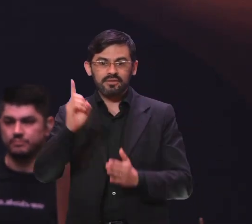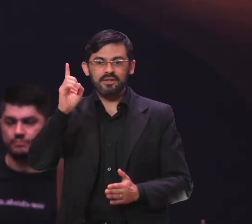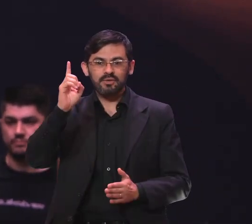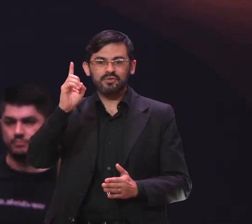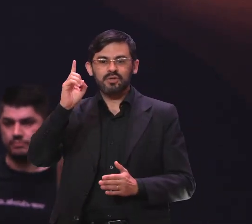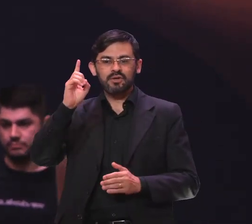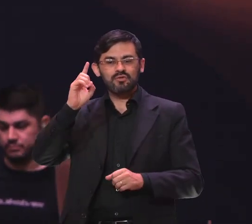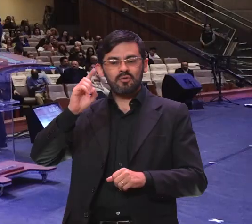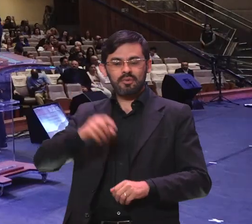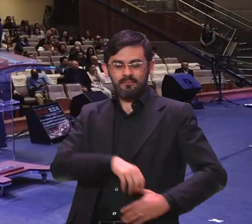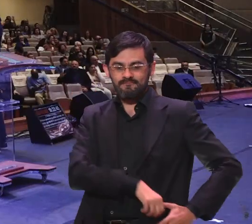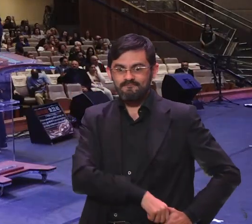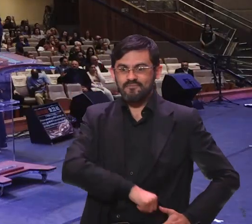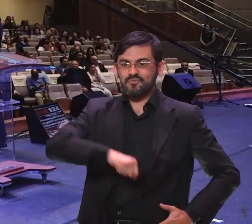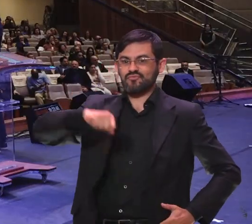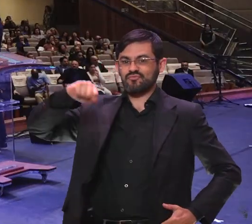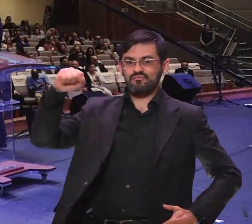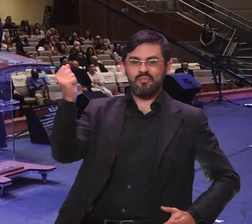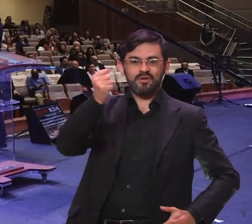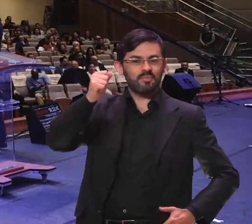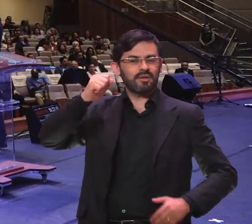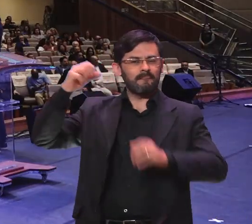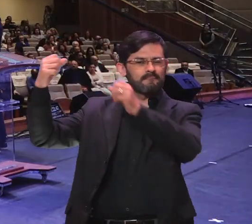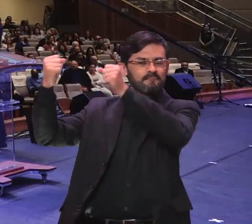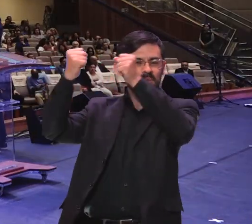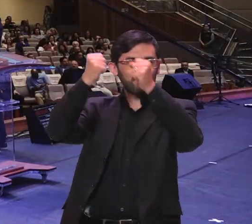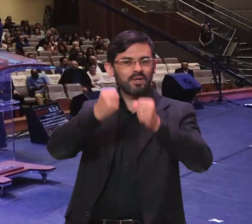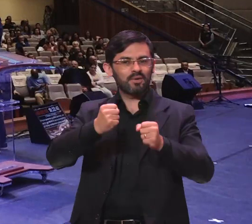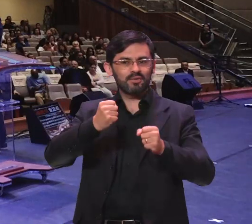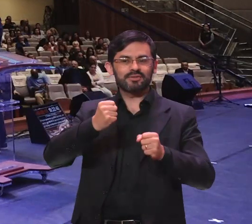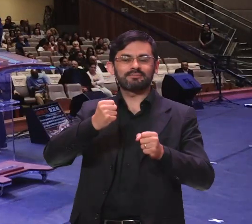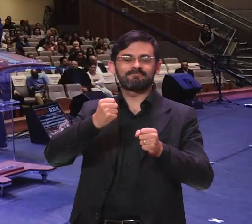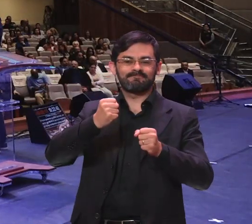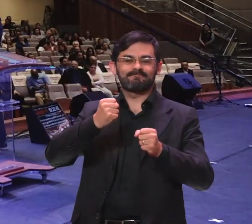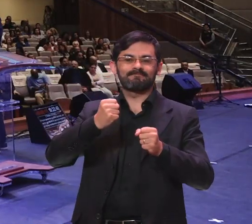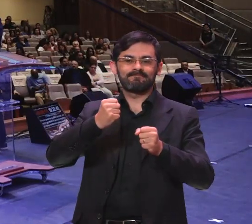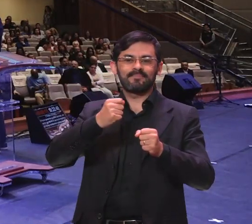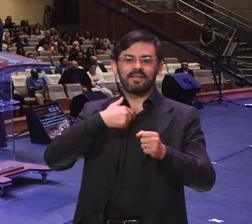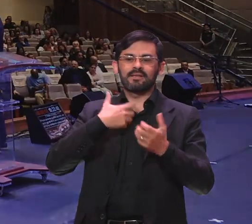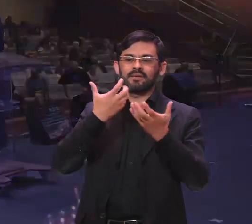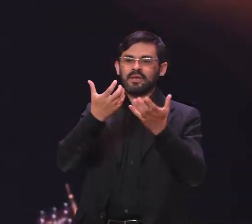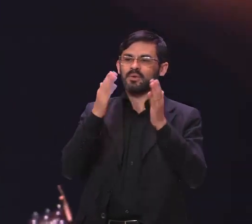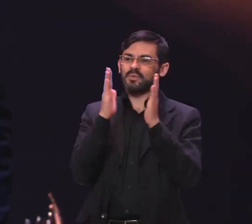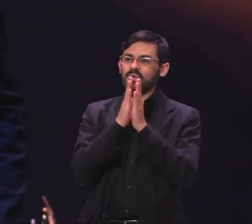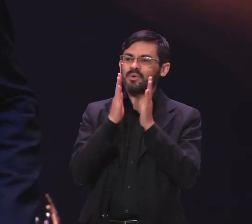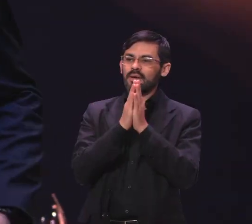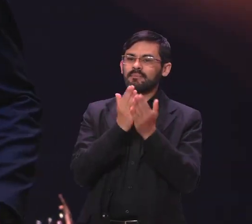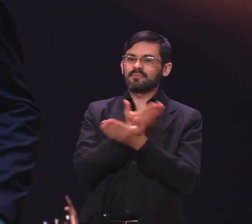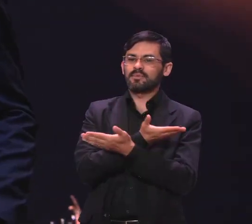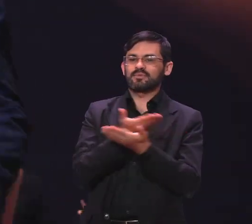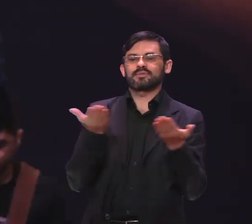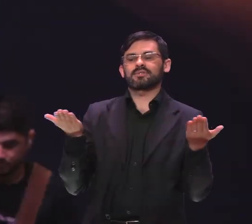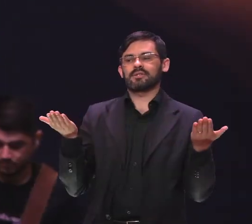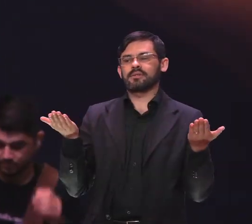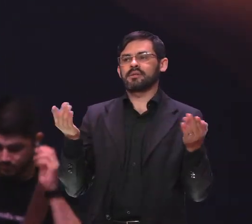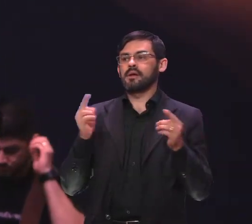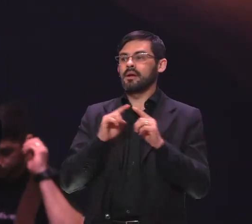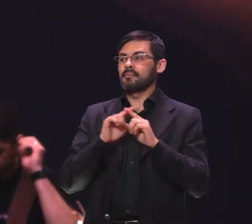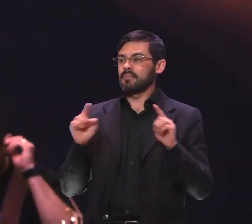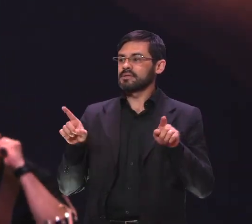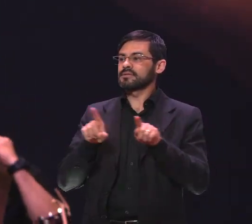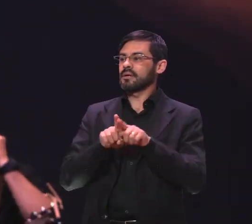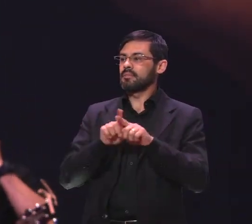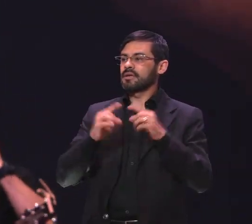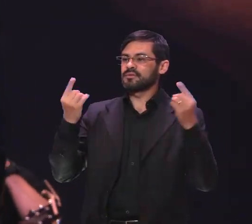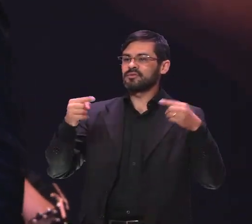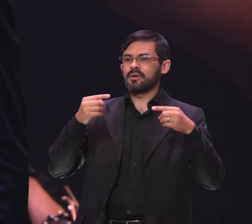uma espada poderosa? Eu quero orar por você, mas eu quero fazer um desafio.